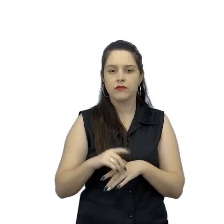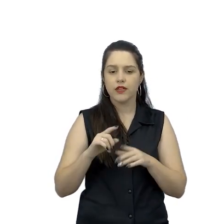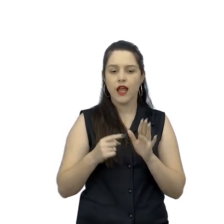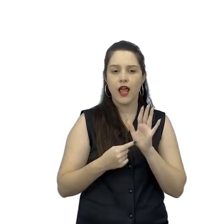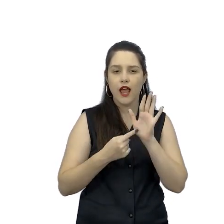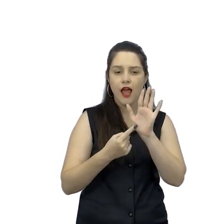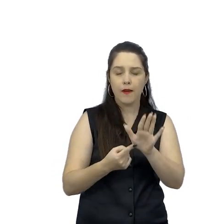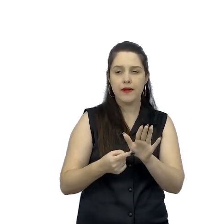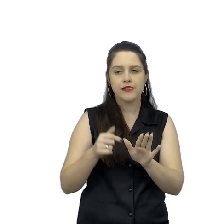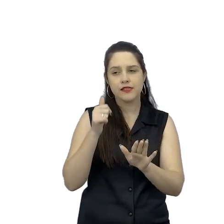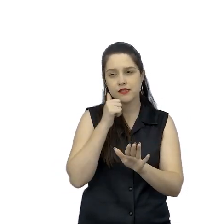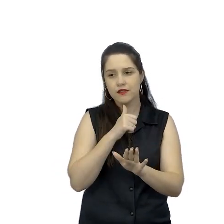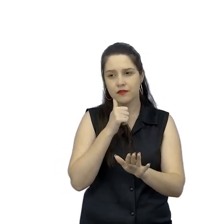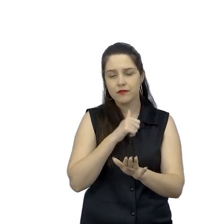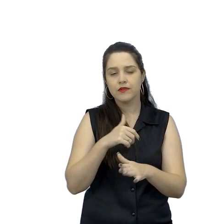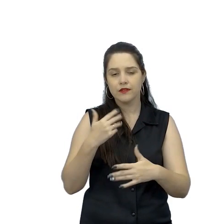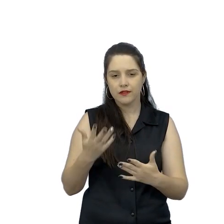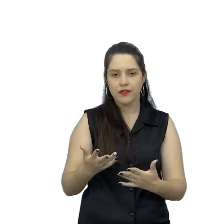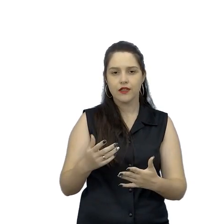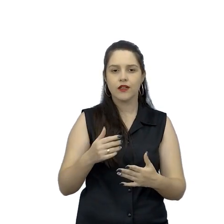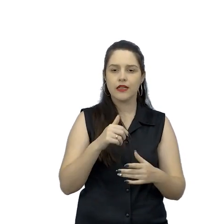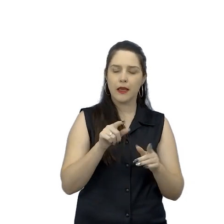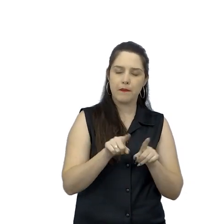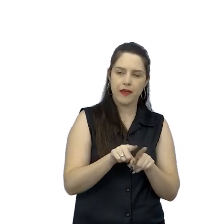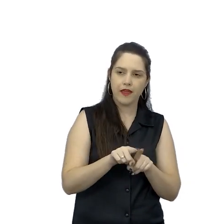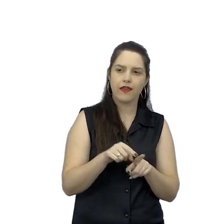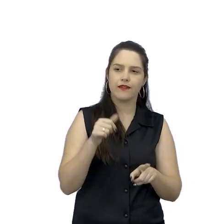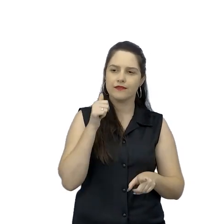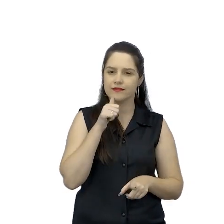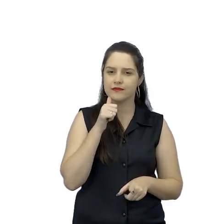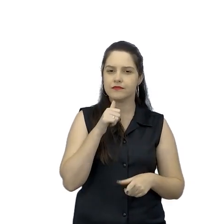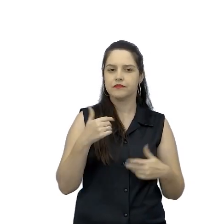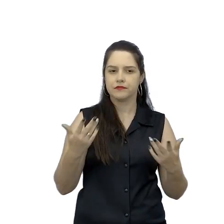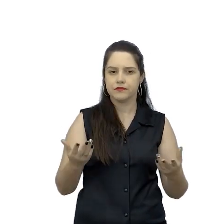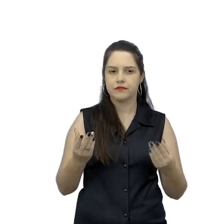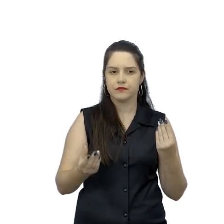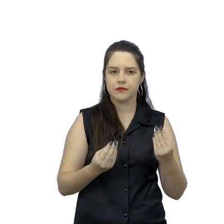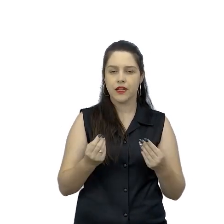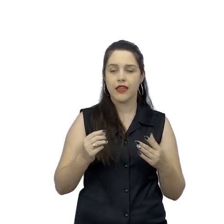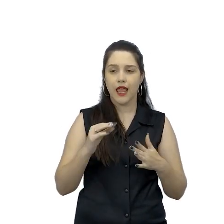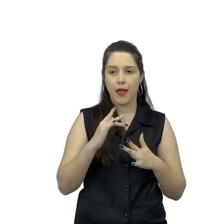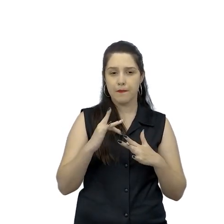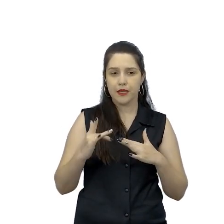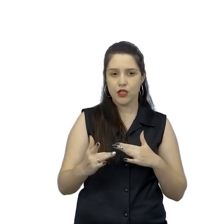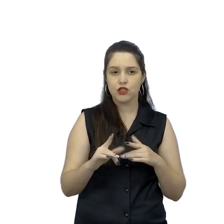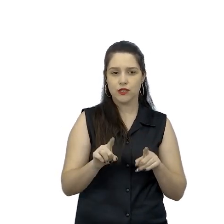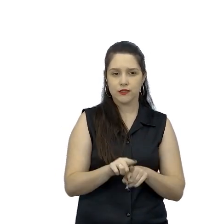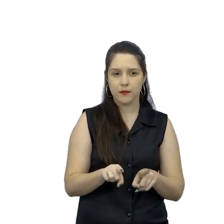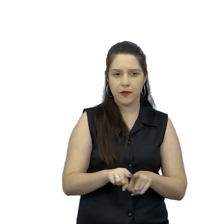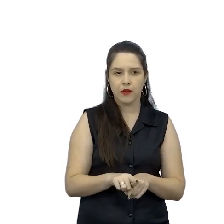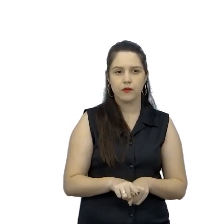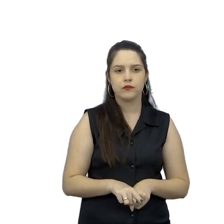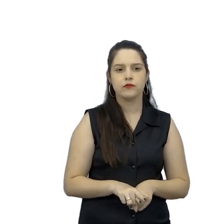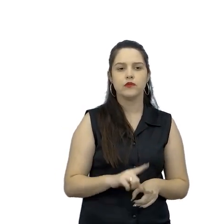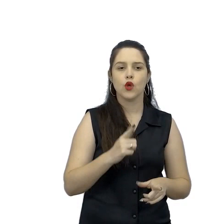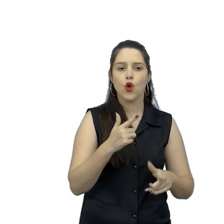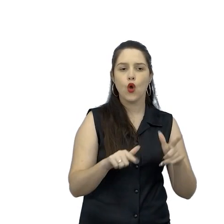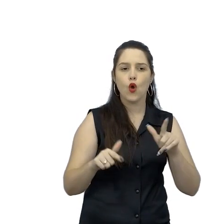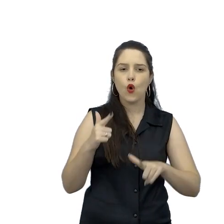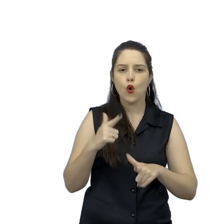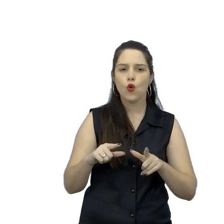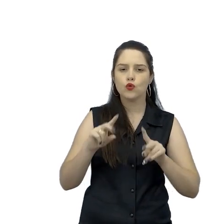presença feminina e da representação feminina, né, na mídia, tá? Ou outros